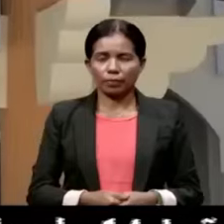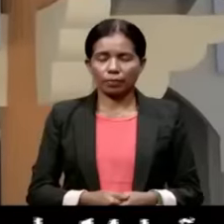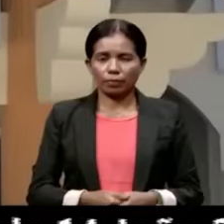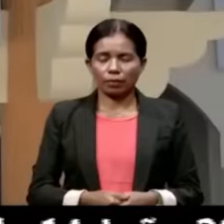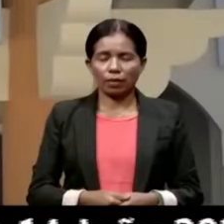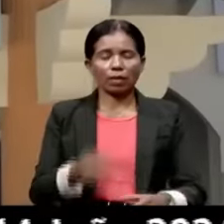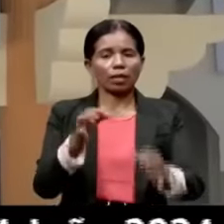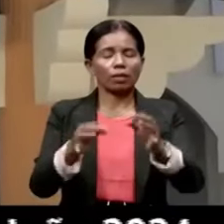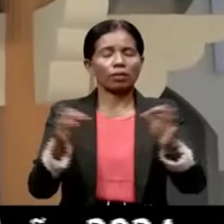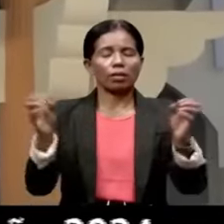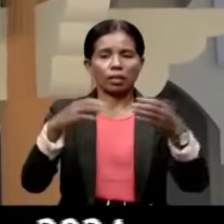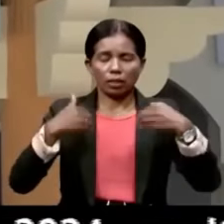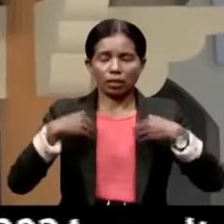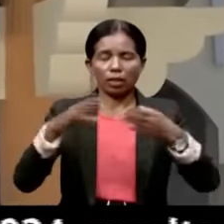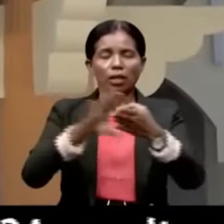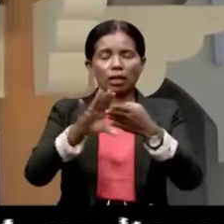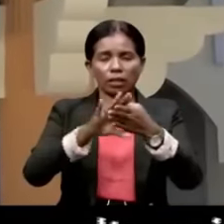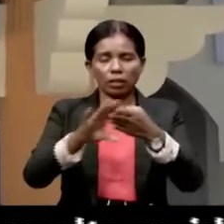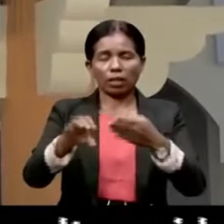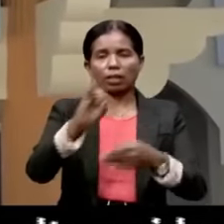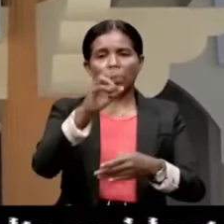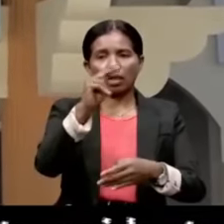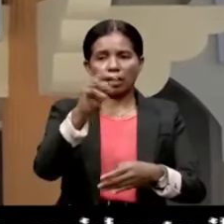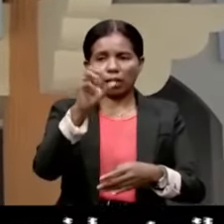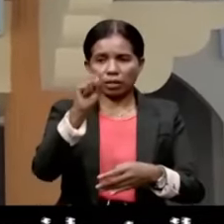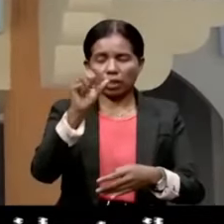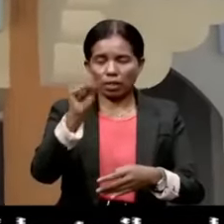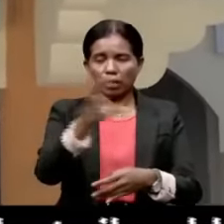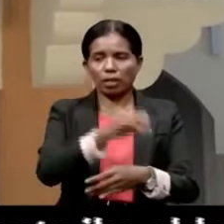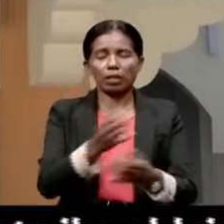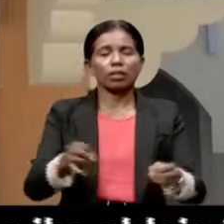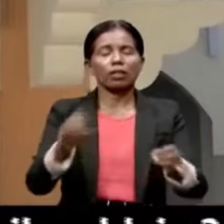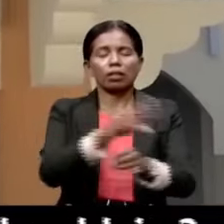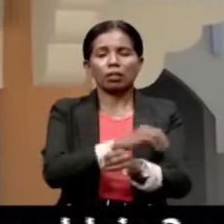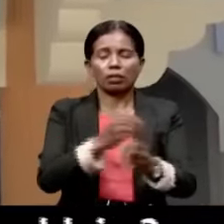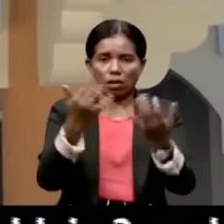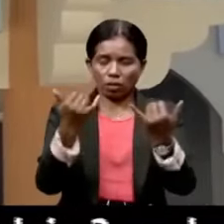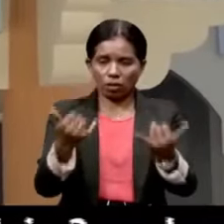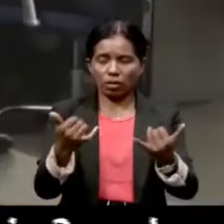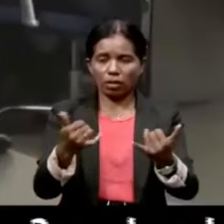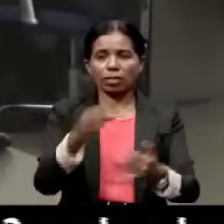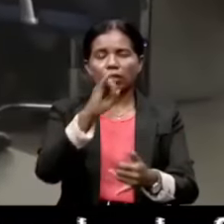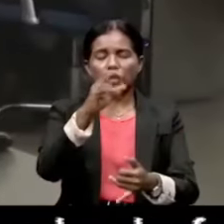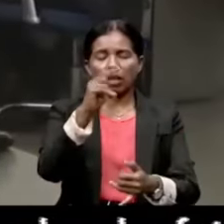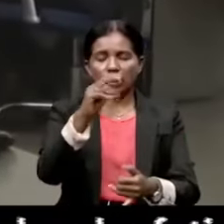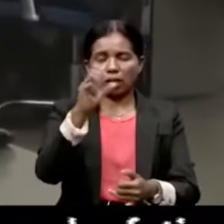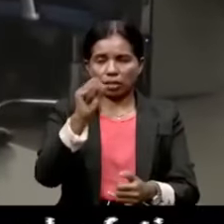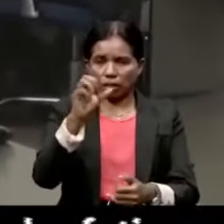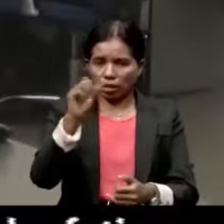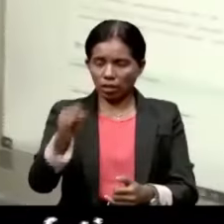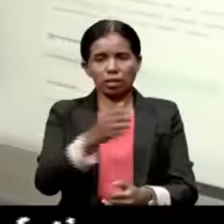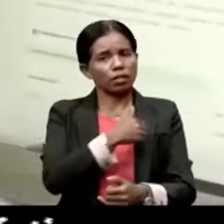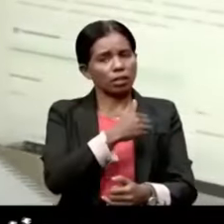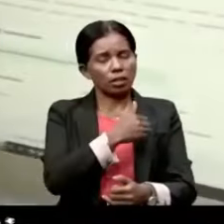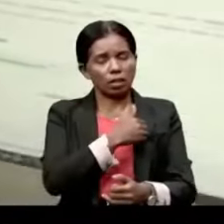Mas que lançam na cartão de identidade de segurança social, do agora Instituto Nacional de Segurança Social, KINSS, cidadão